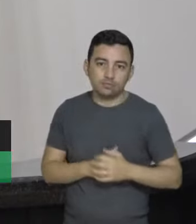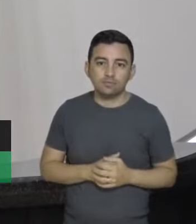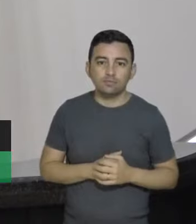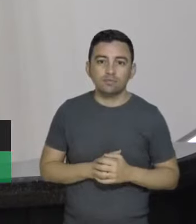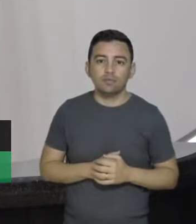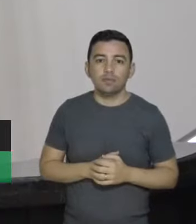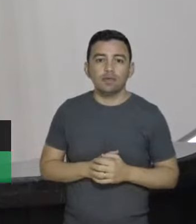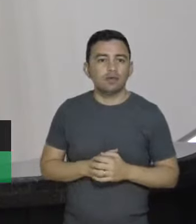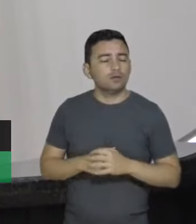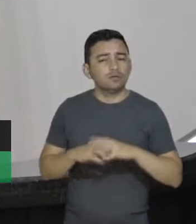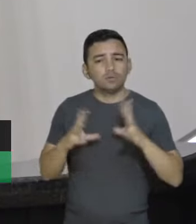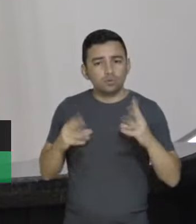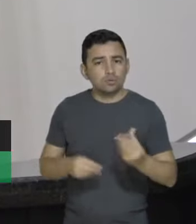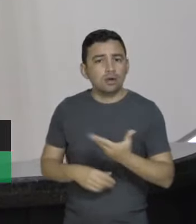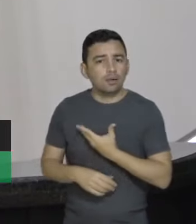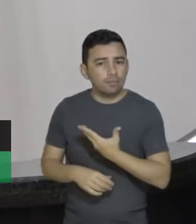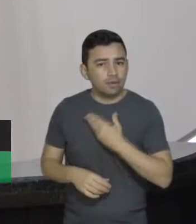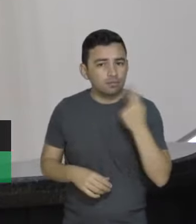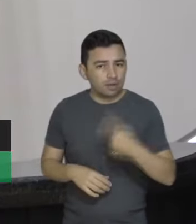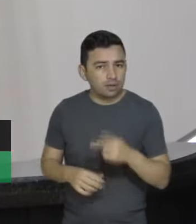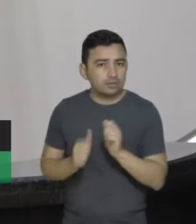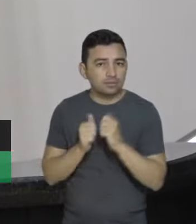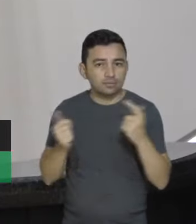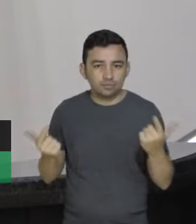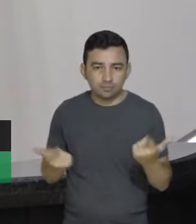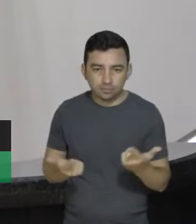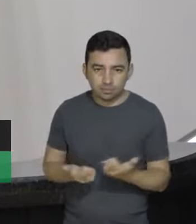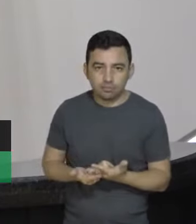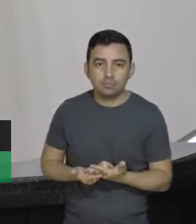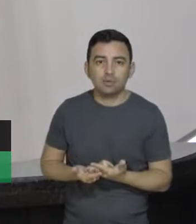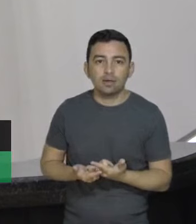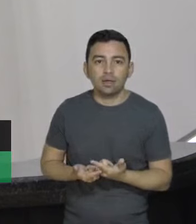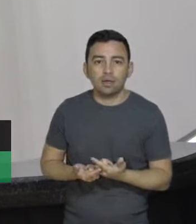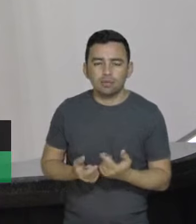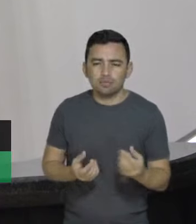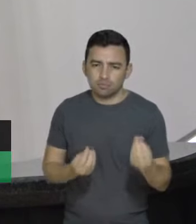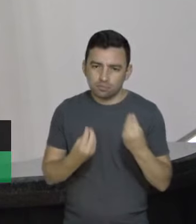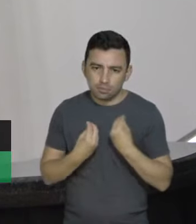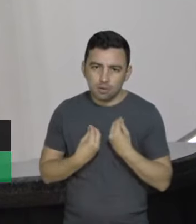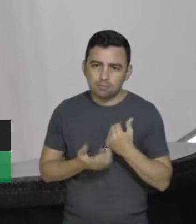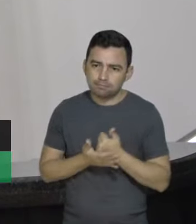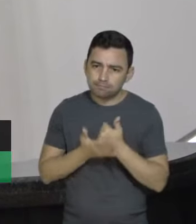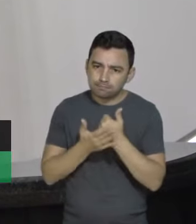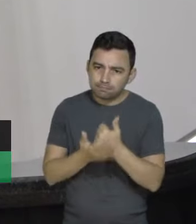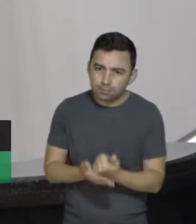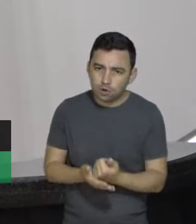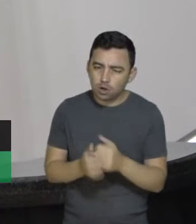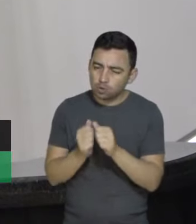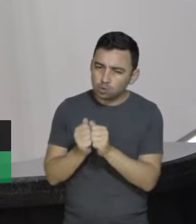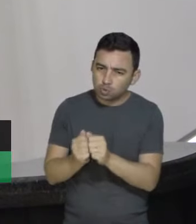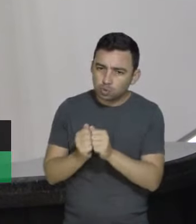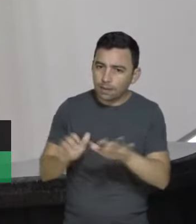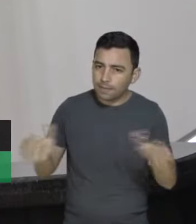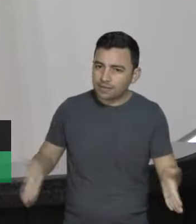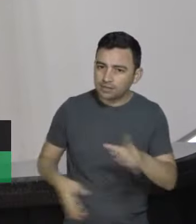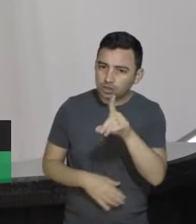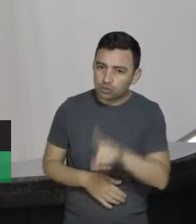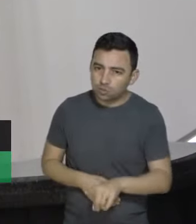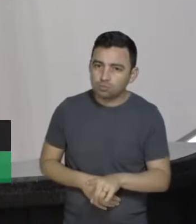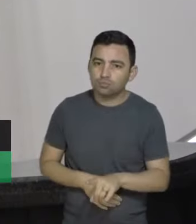a todos os colegas desta casa que me deram a oportunidade de acompanhar a mesa diretora e